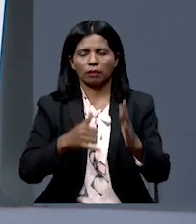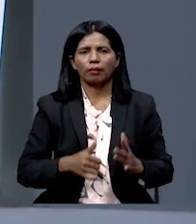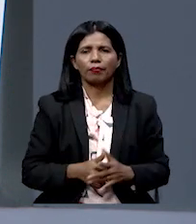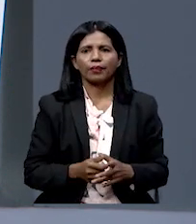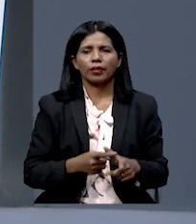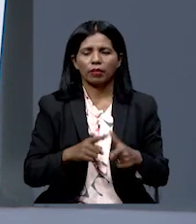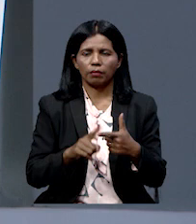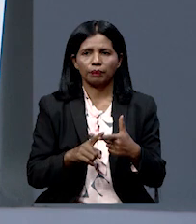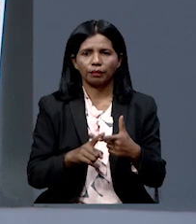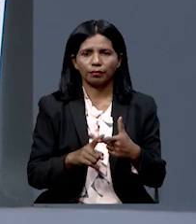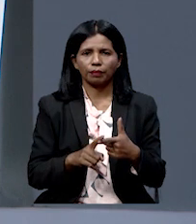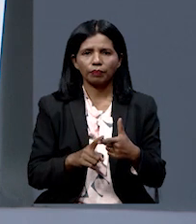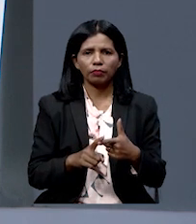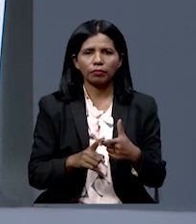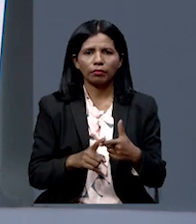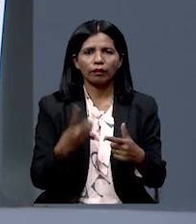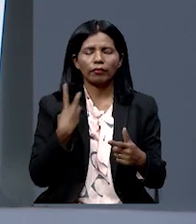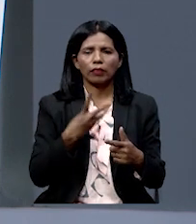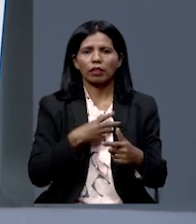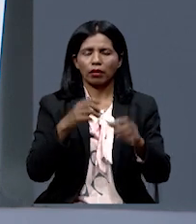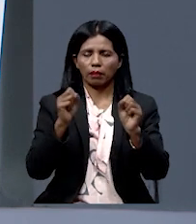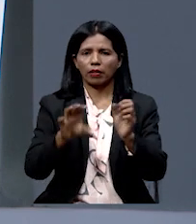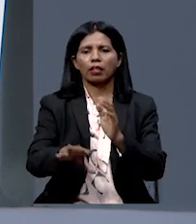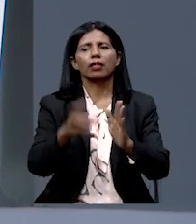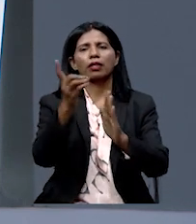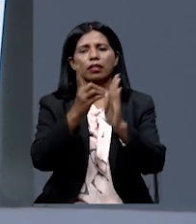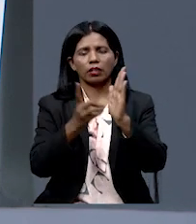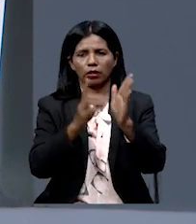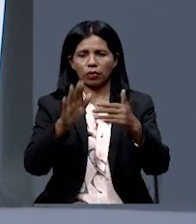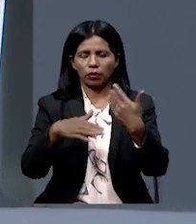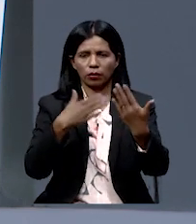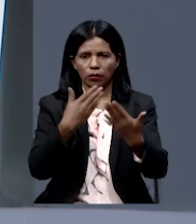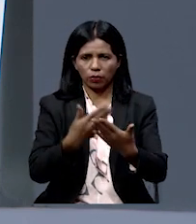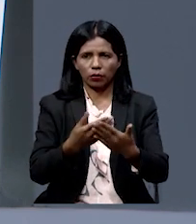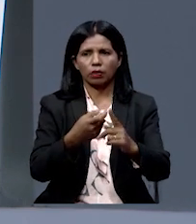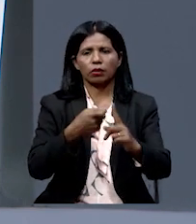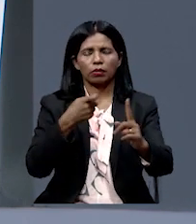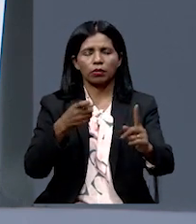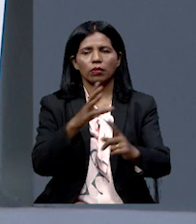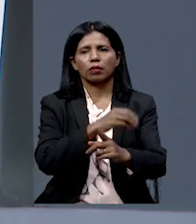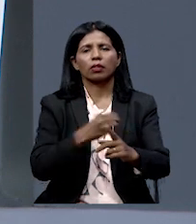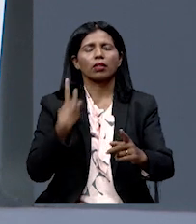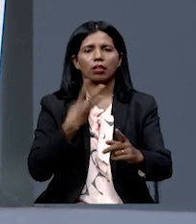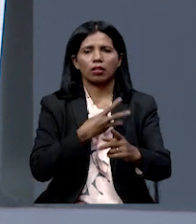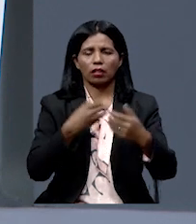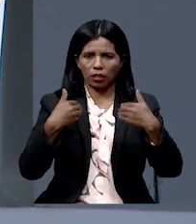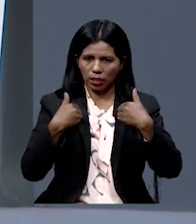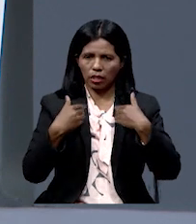então ita consegue retandar o sirene roto, o sirene demográfico, o sirene veita ia, a